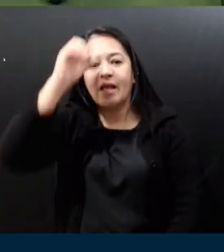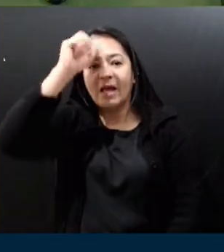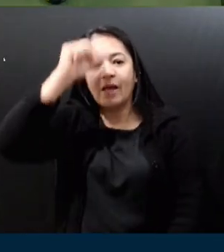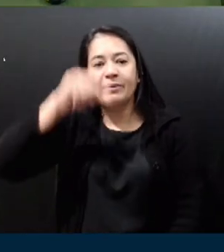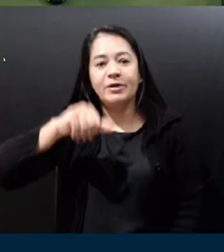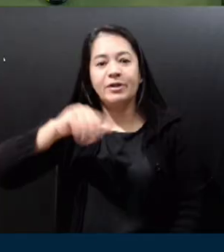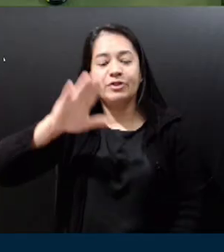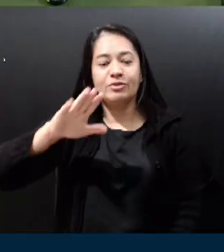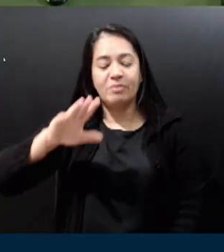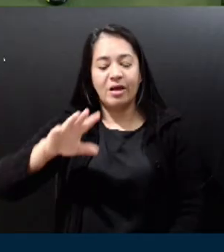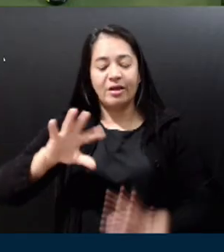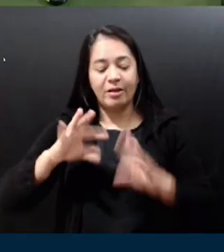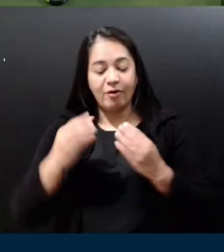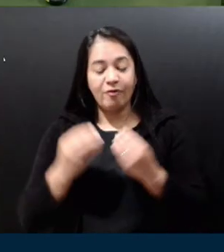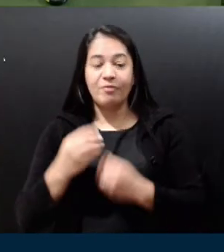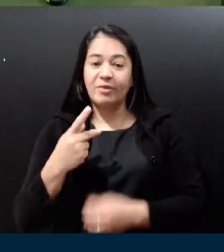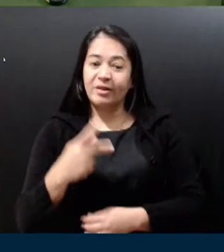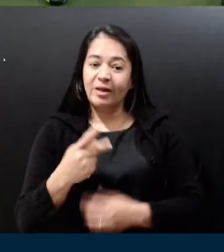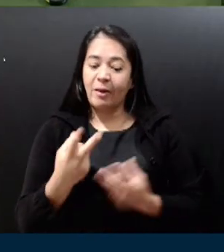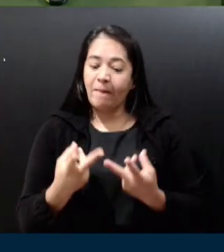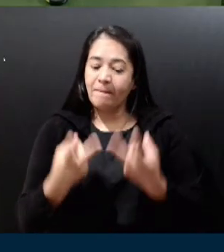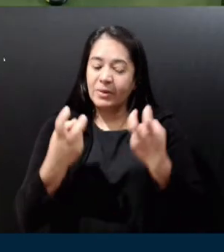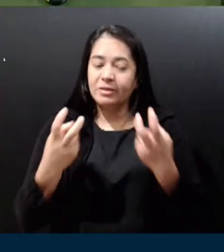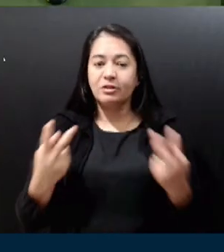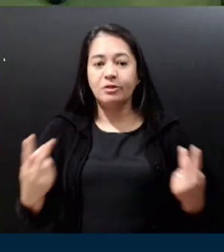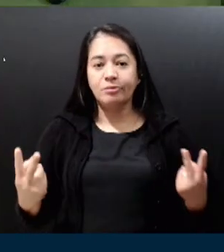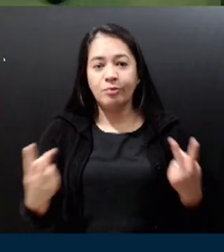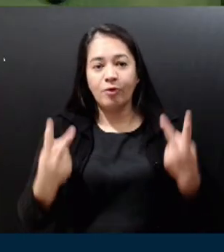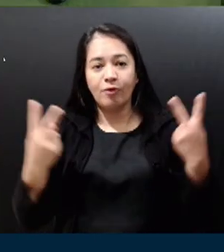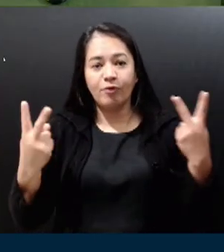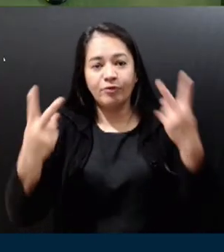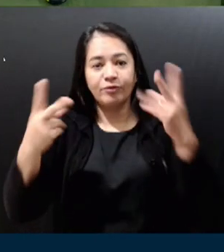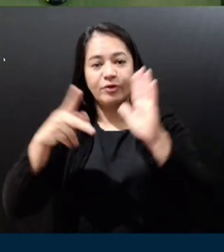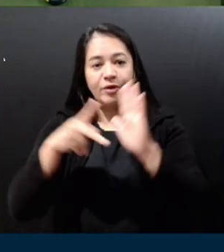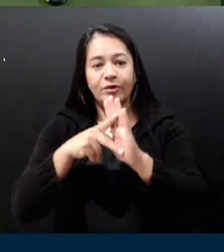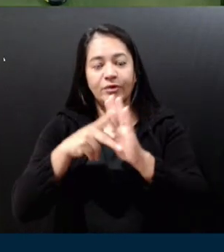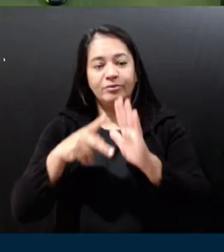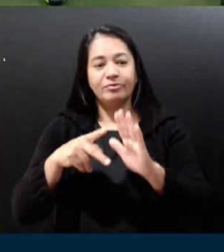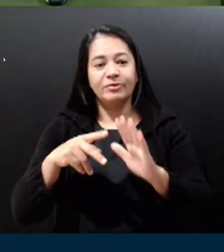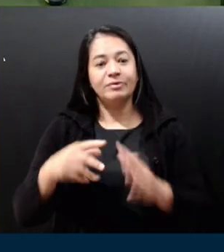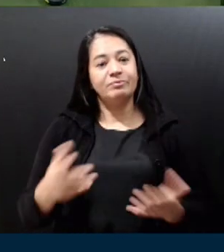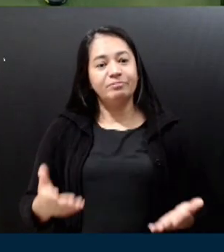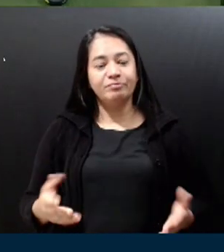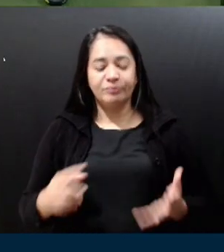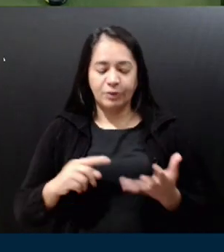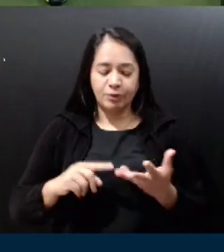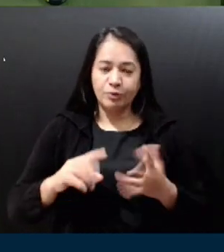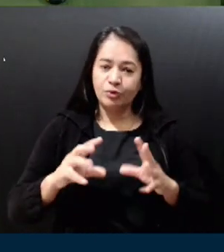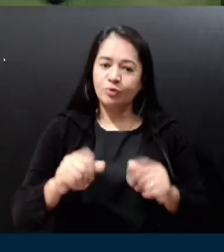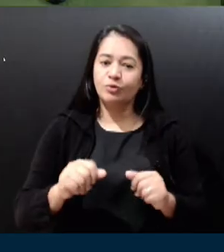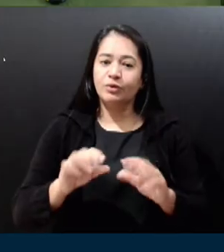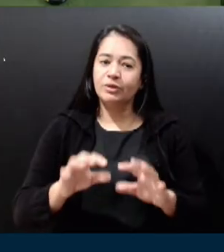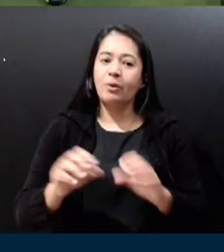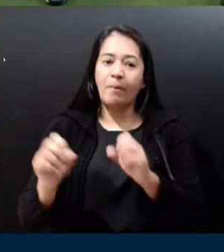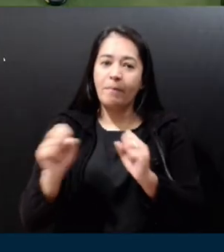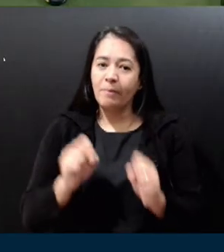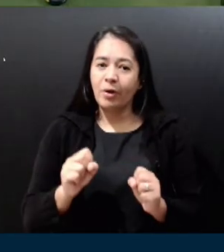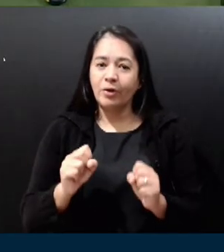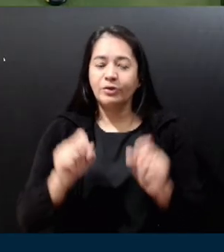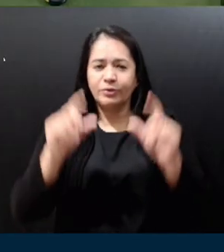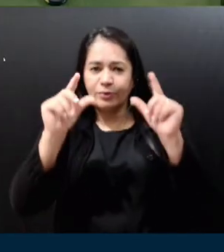né? Perceber o valor dessa origem. Então tudo isso pode minimizar.